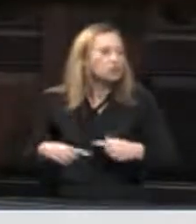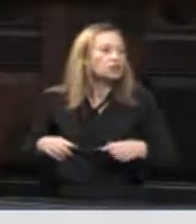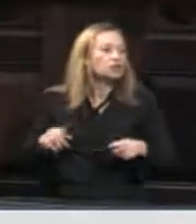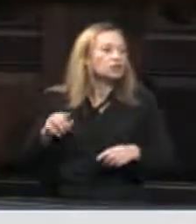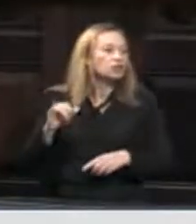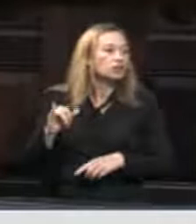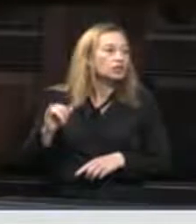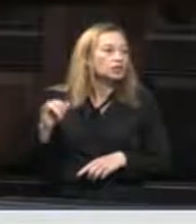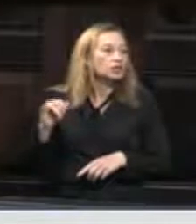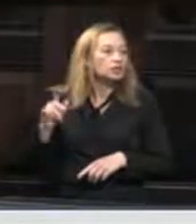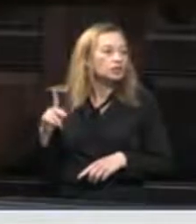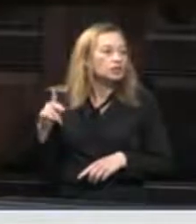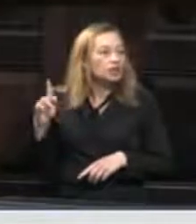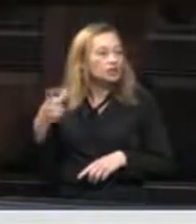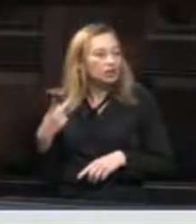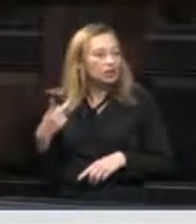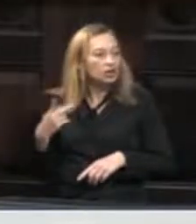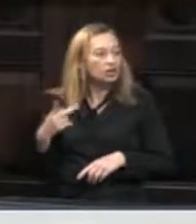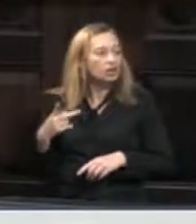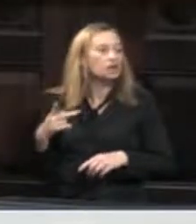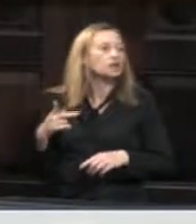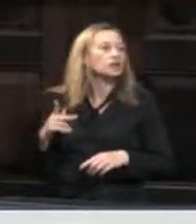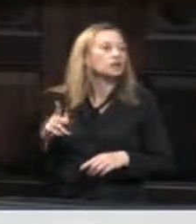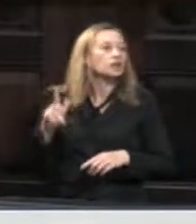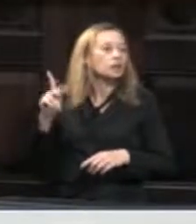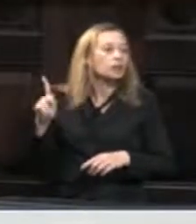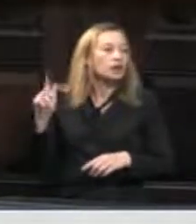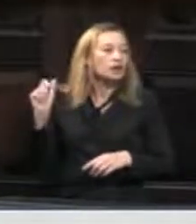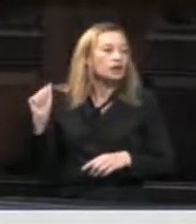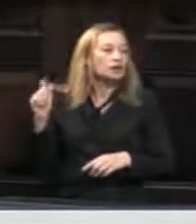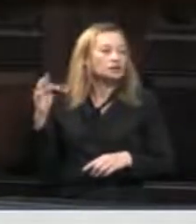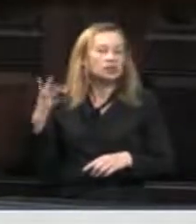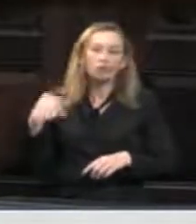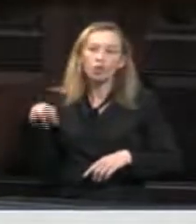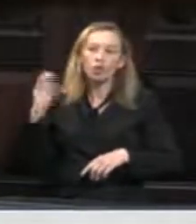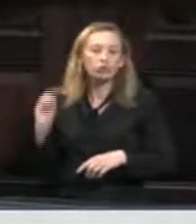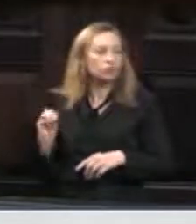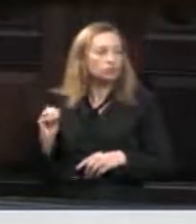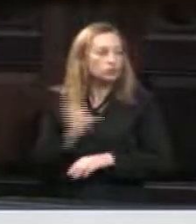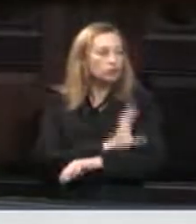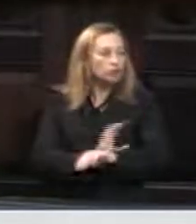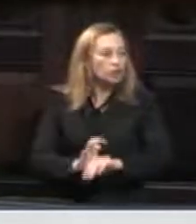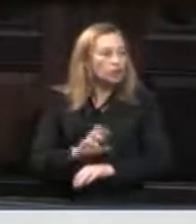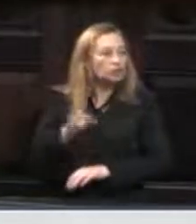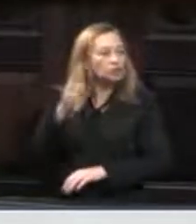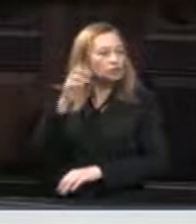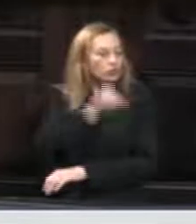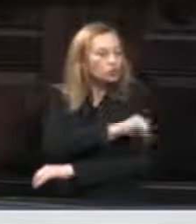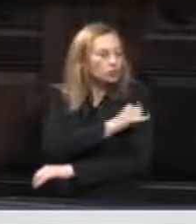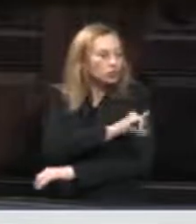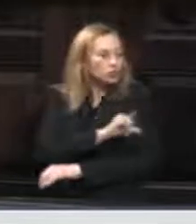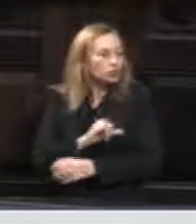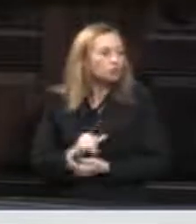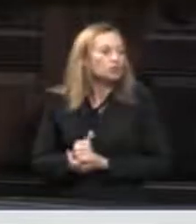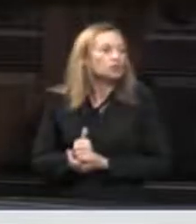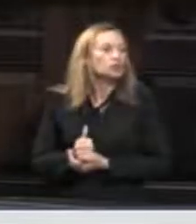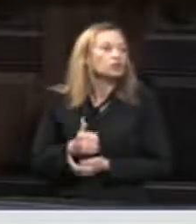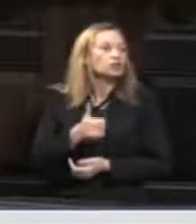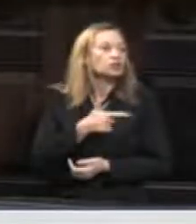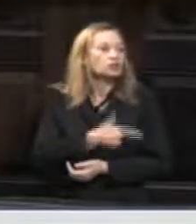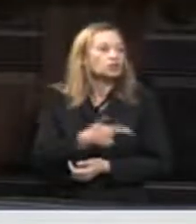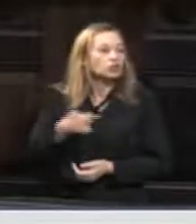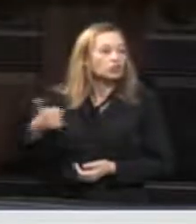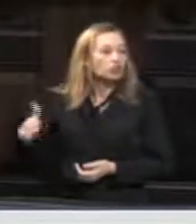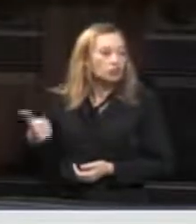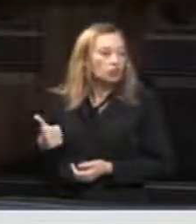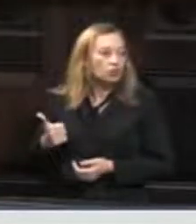IPDH é um patrimônio cultural do Estado do Rio de Janeiro como um todo. No entanto, em 2011, o IPDH sofreu um